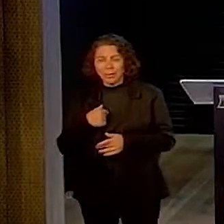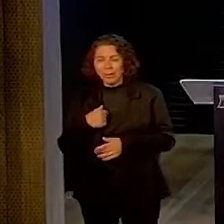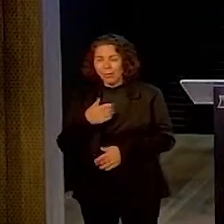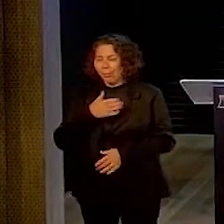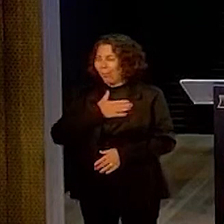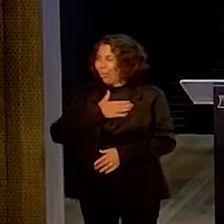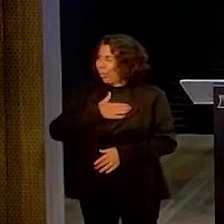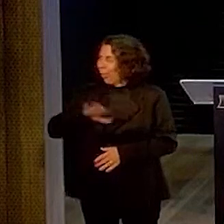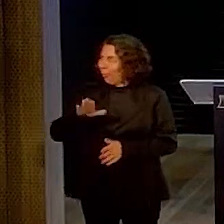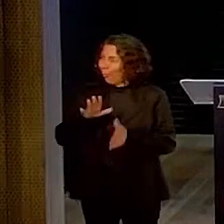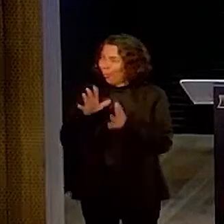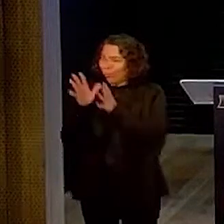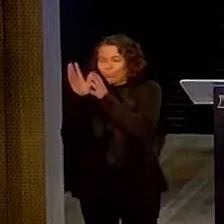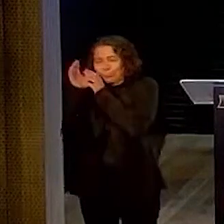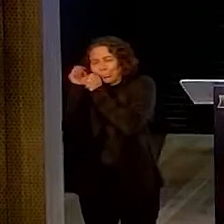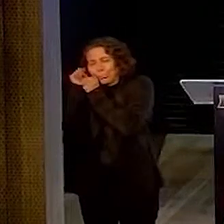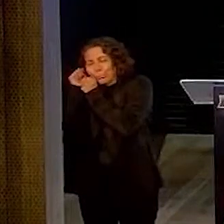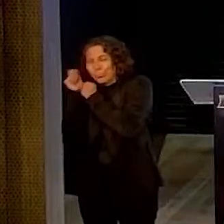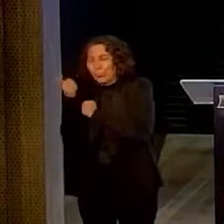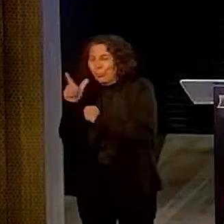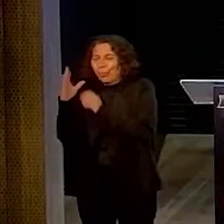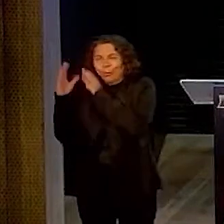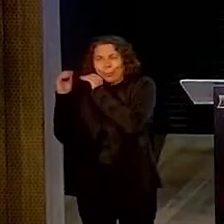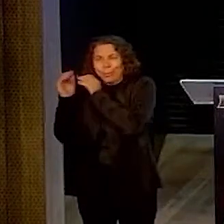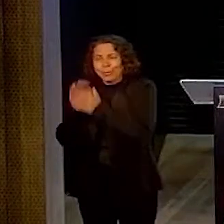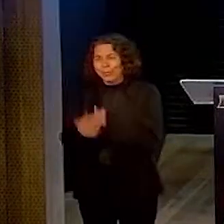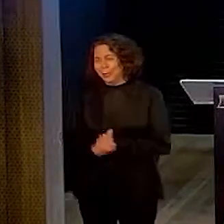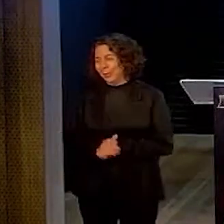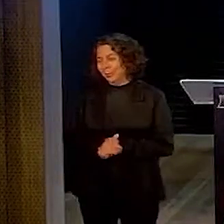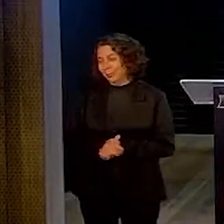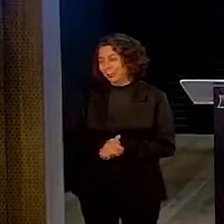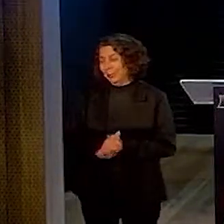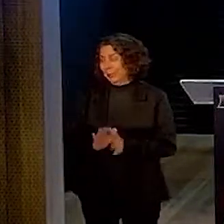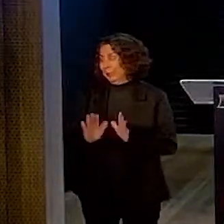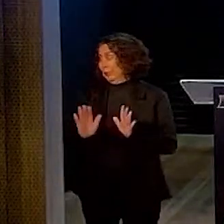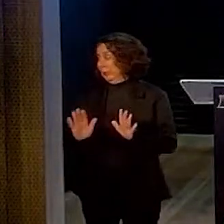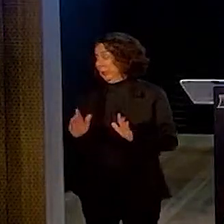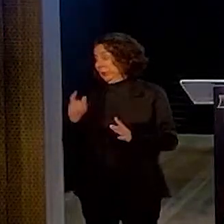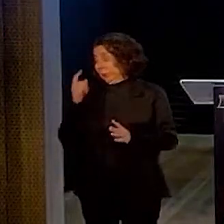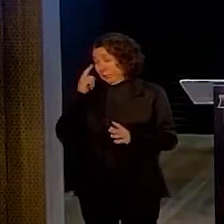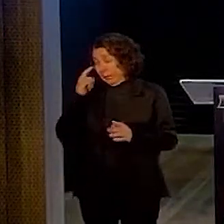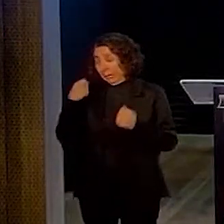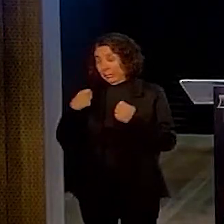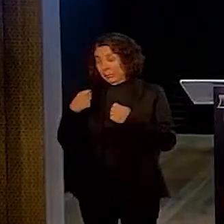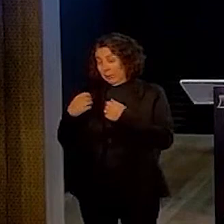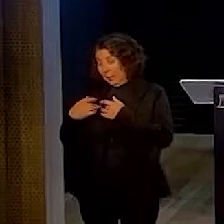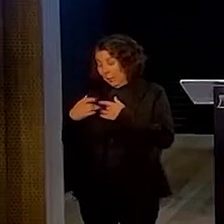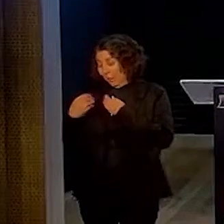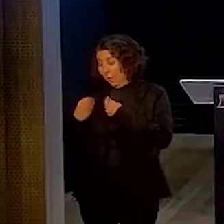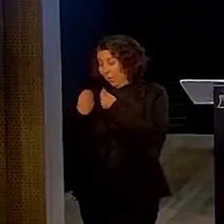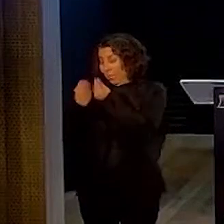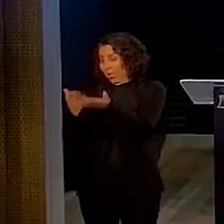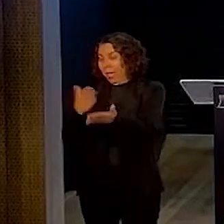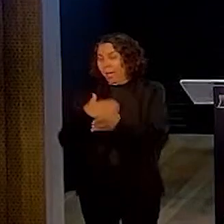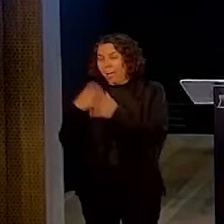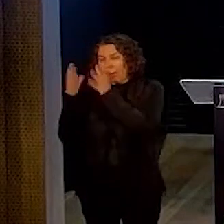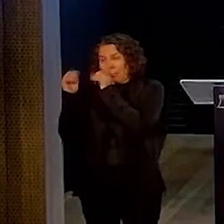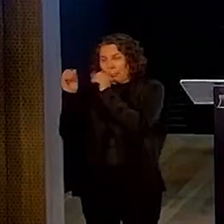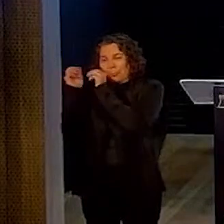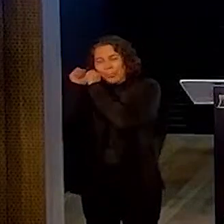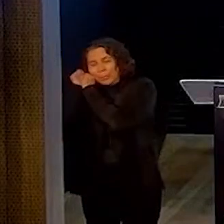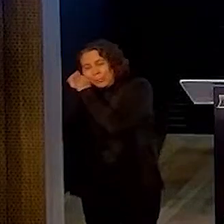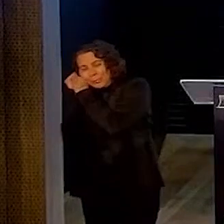gosto de dormir sem travesseiro mas eu tinha que viver a palavra aquele dia e ali eu dei meu travesseiro para o